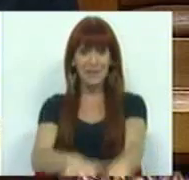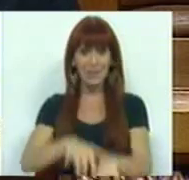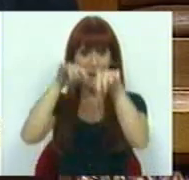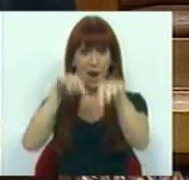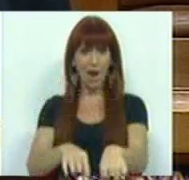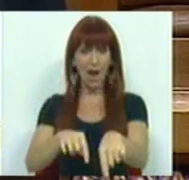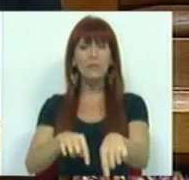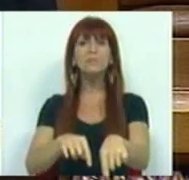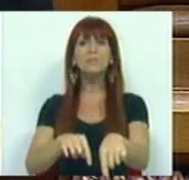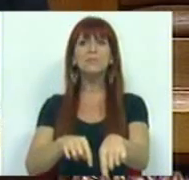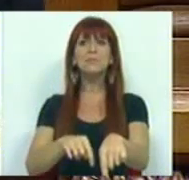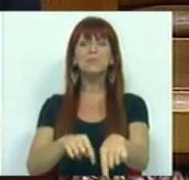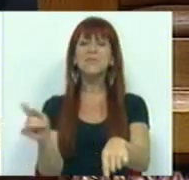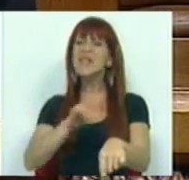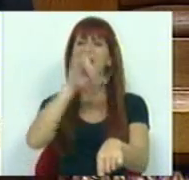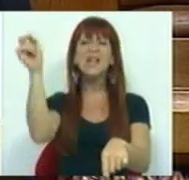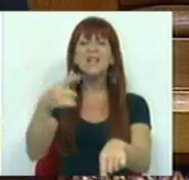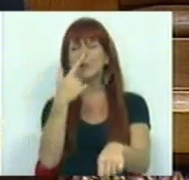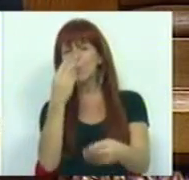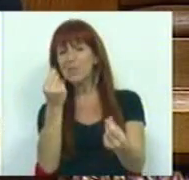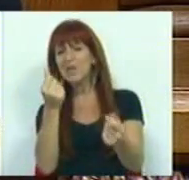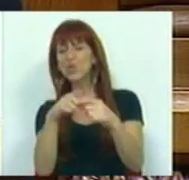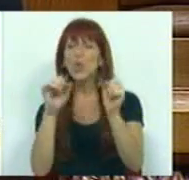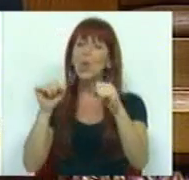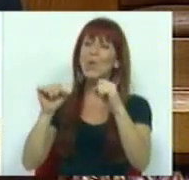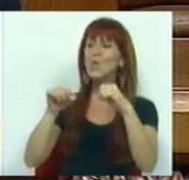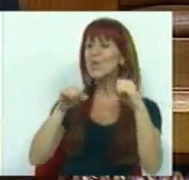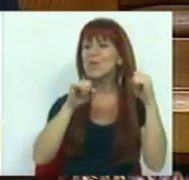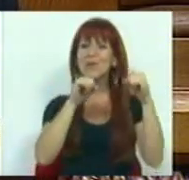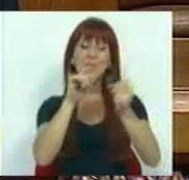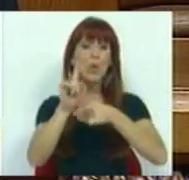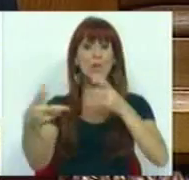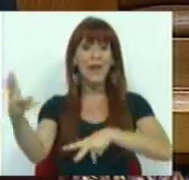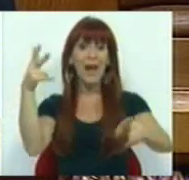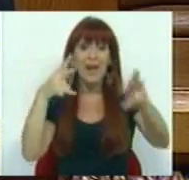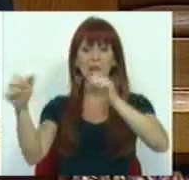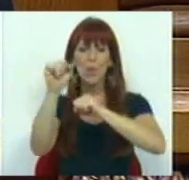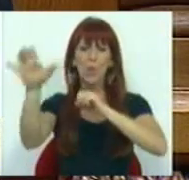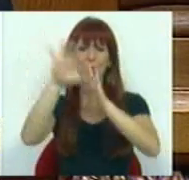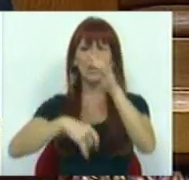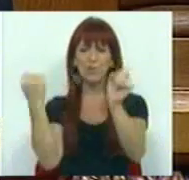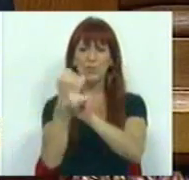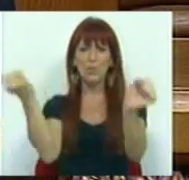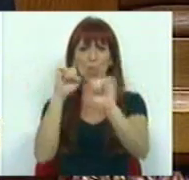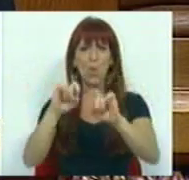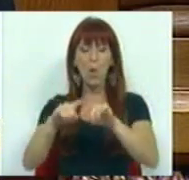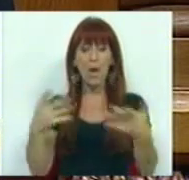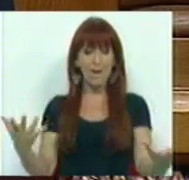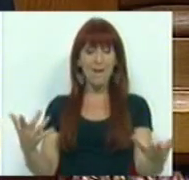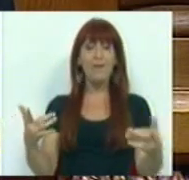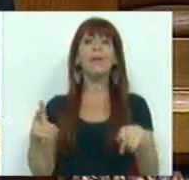Parlamento, de se sair do aparente consenso na crítica à precariedade laboral